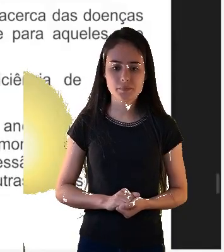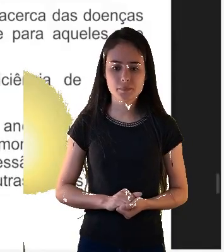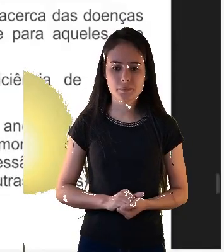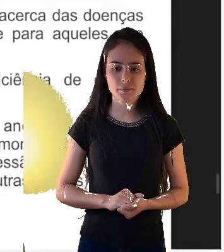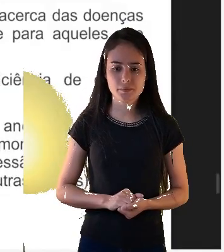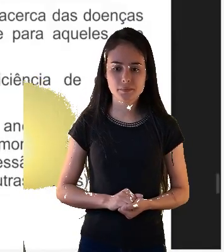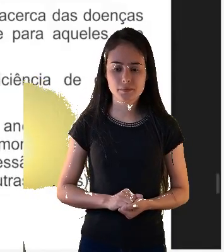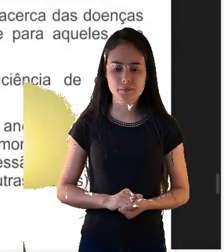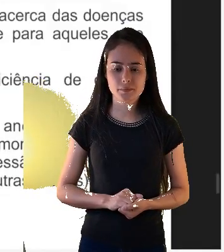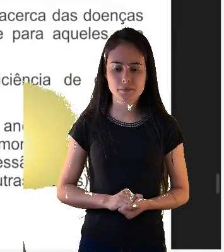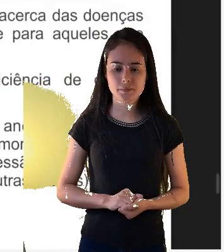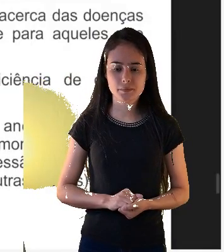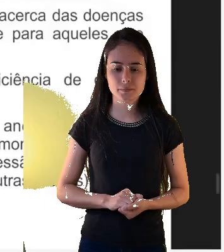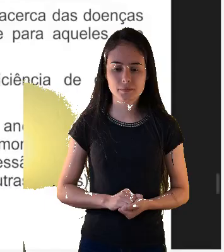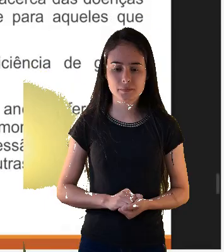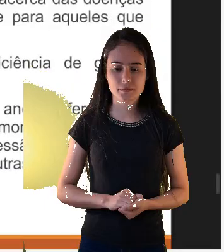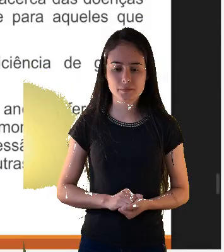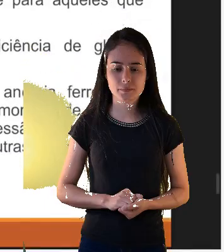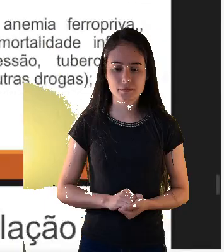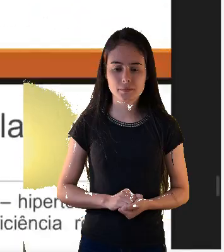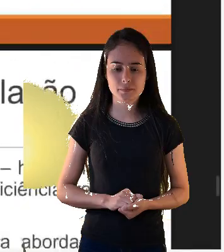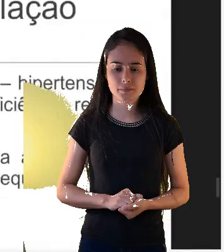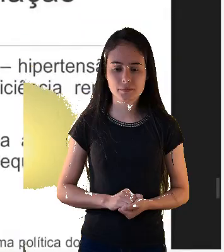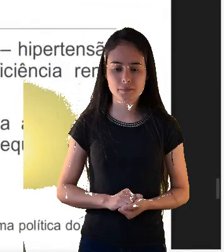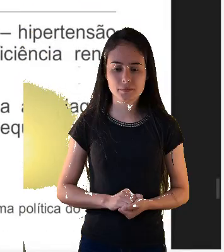Pode passar.